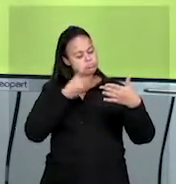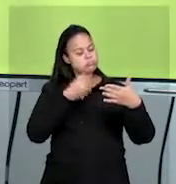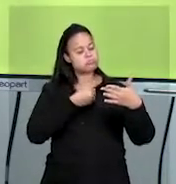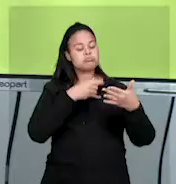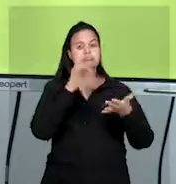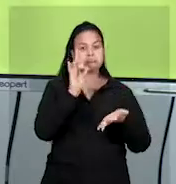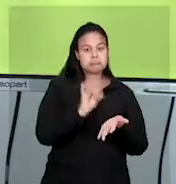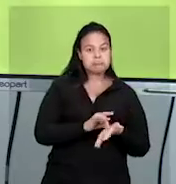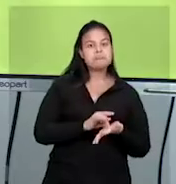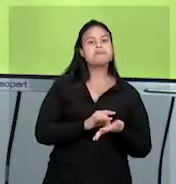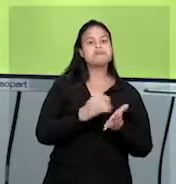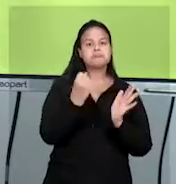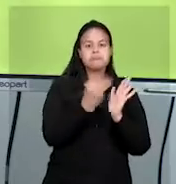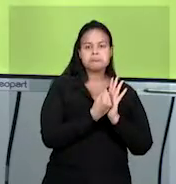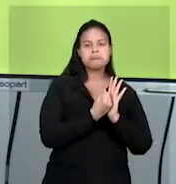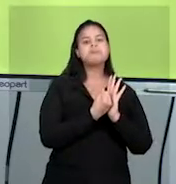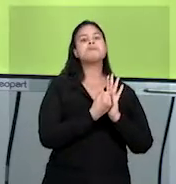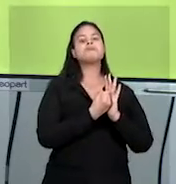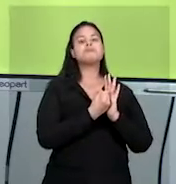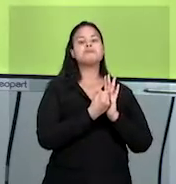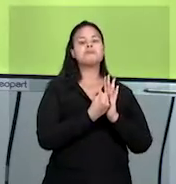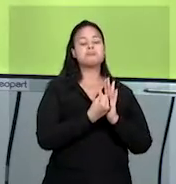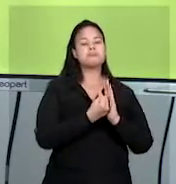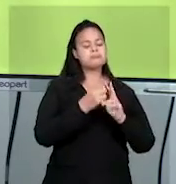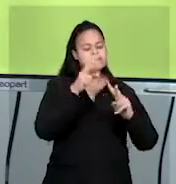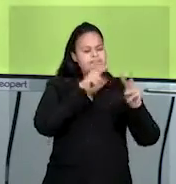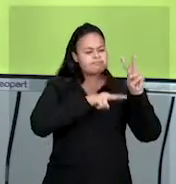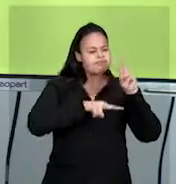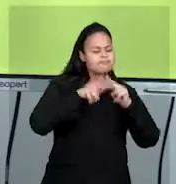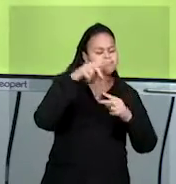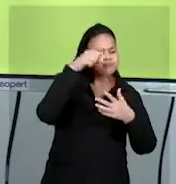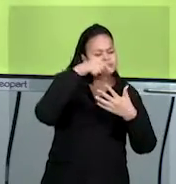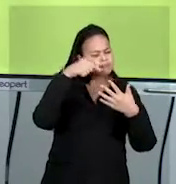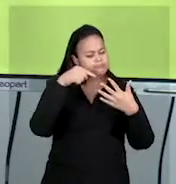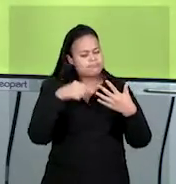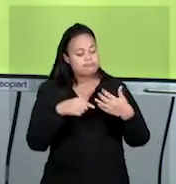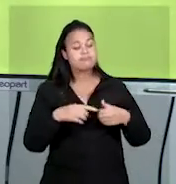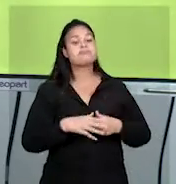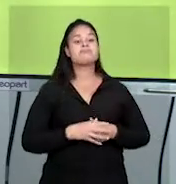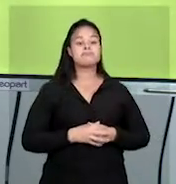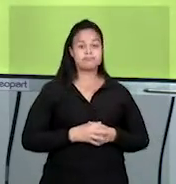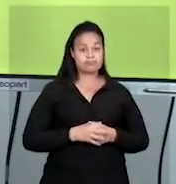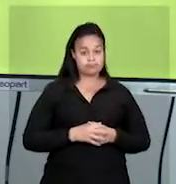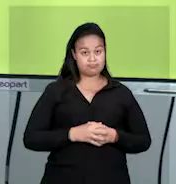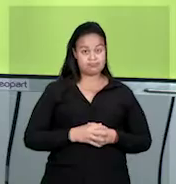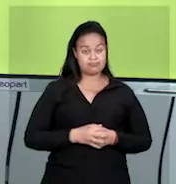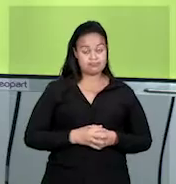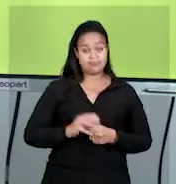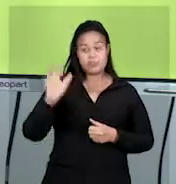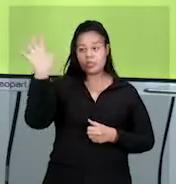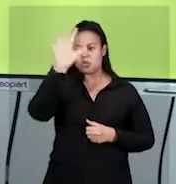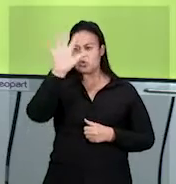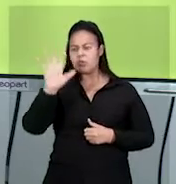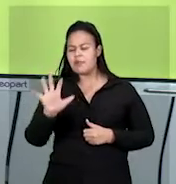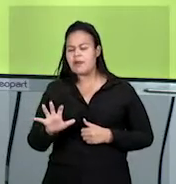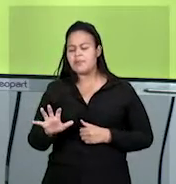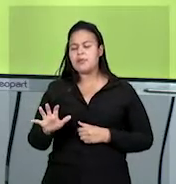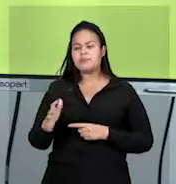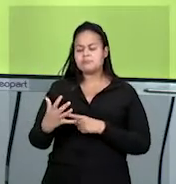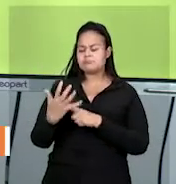oficiais, referendados, que tem verificação dos fatos, né? Agora, e um mapa quando aparece pra